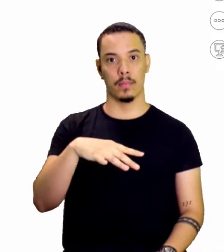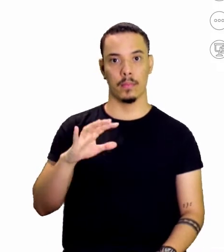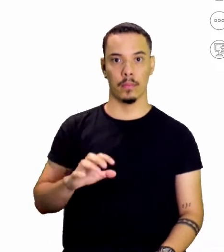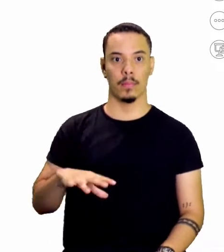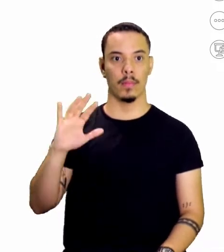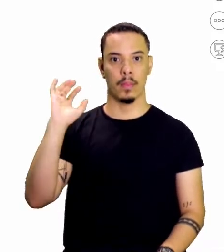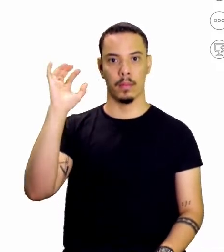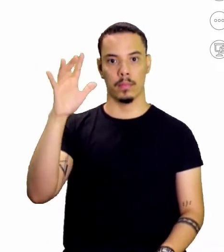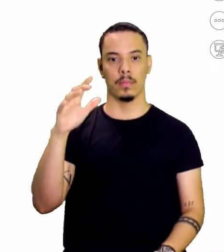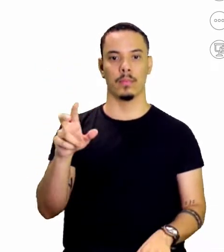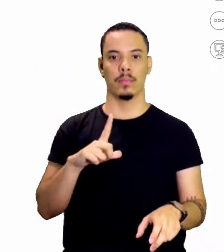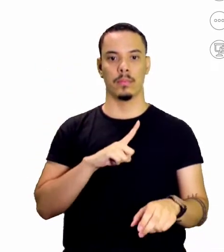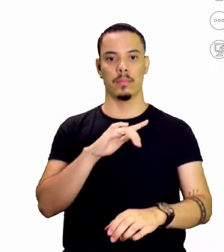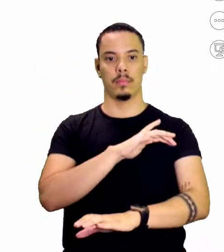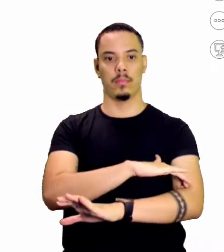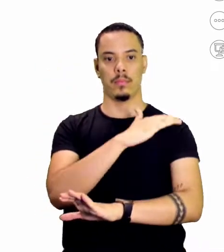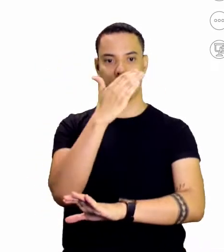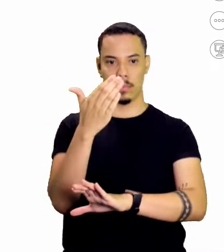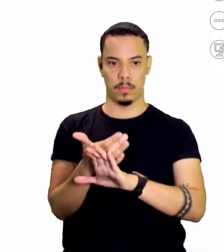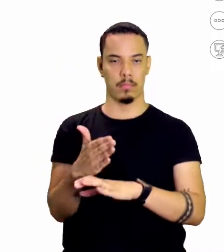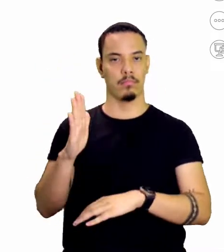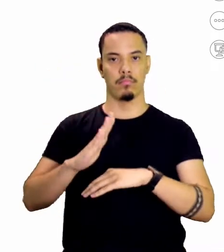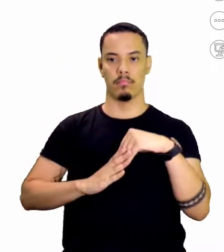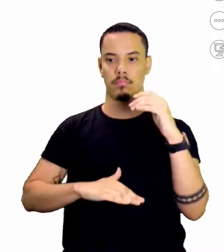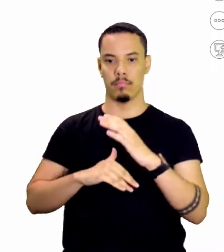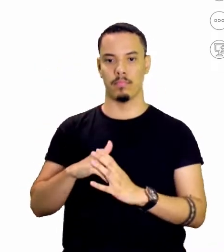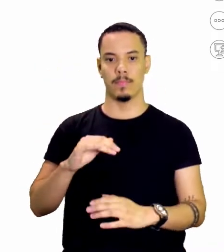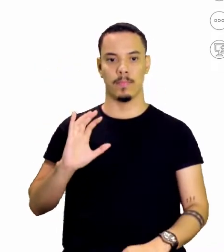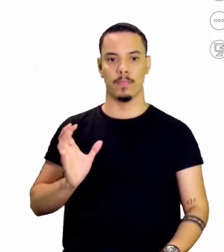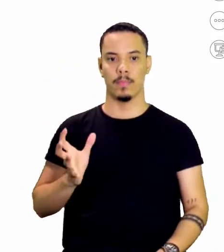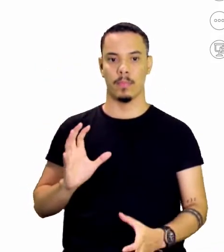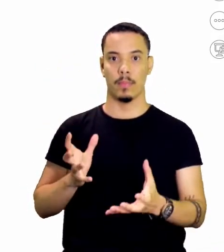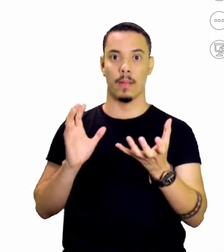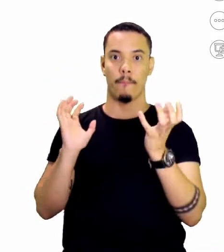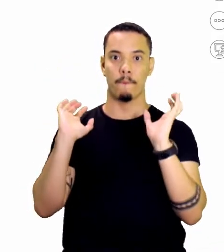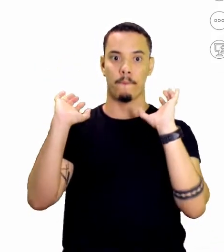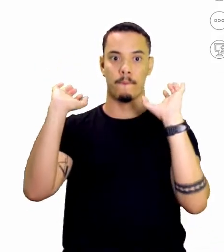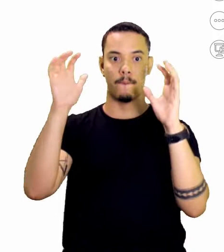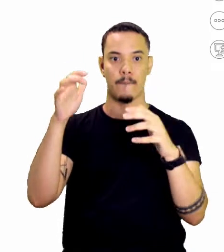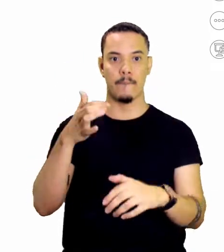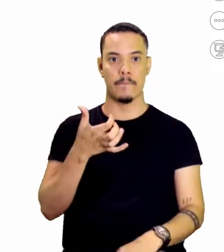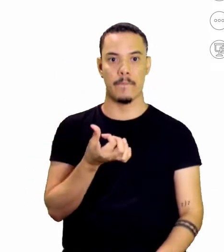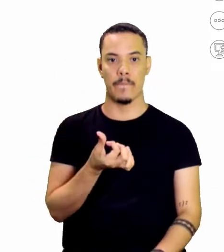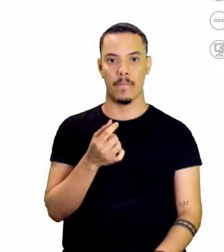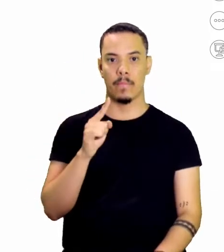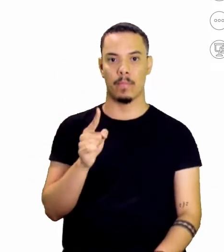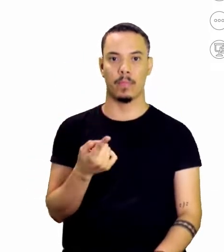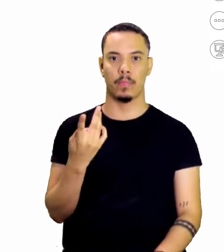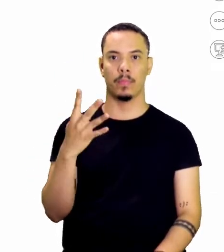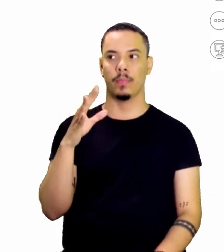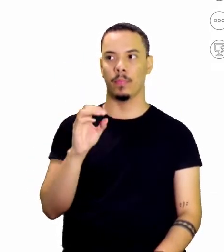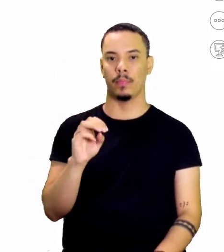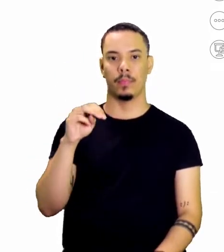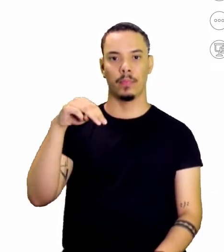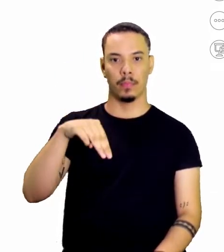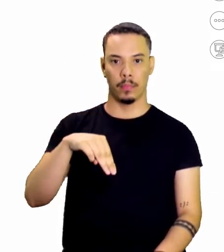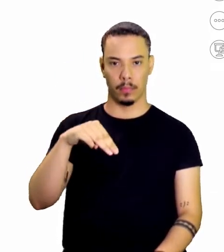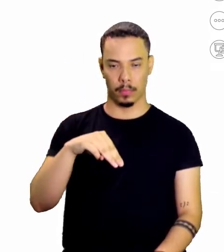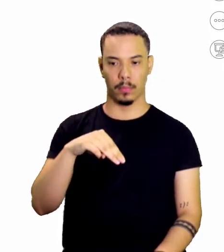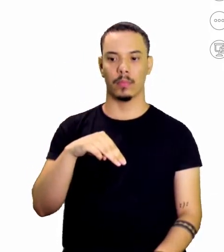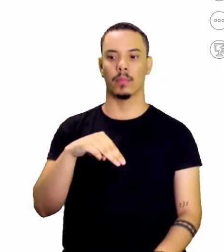uma quadra de basquete jogando uma bola aí né a bola foi lançada as 6,40 M da